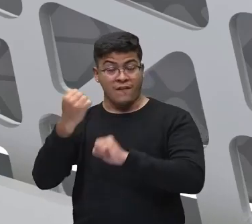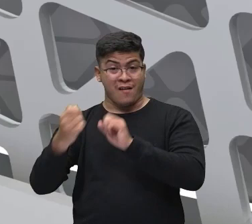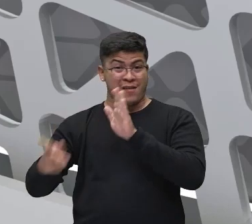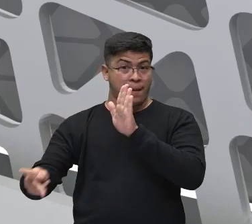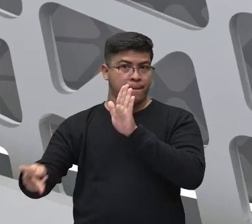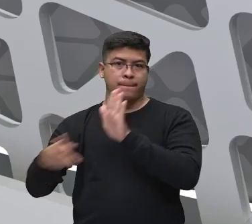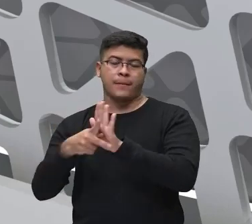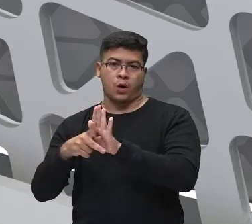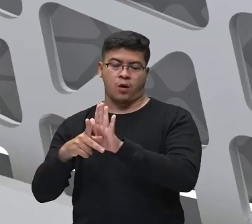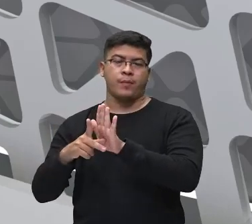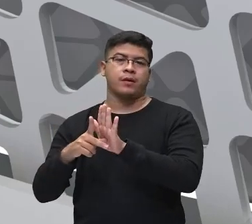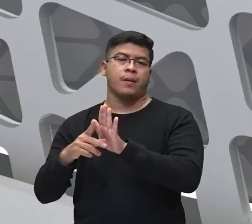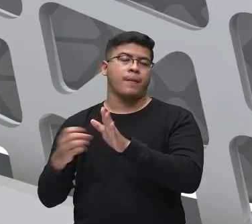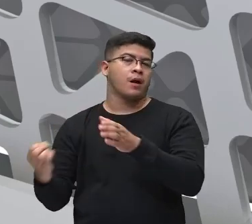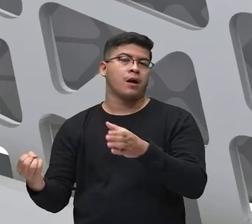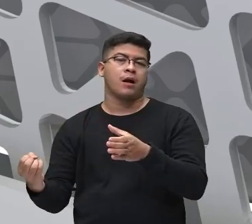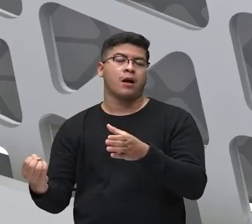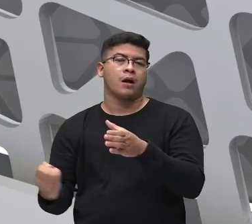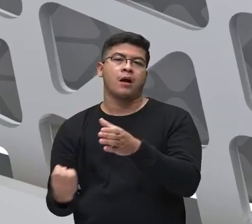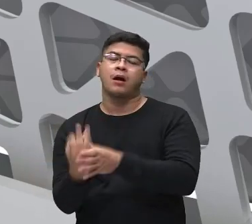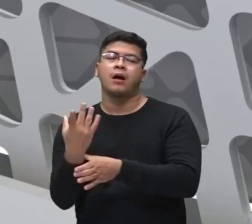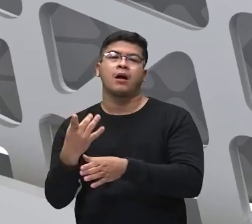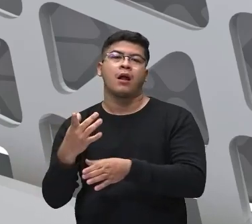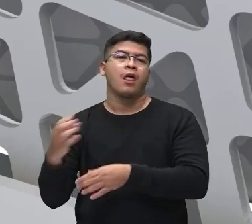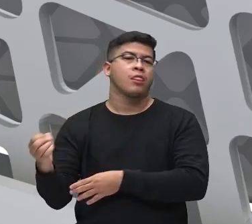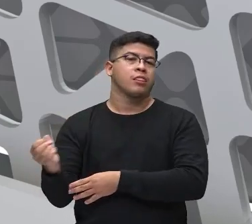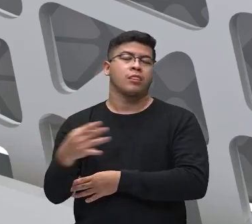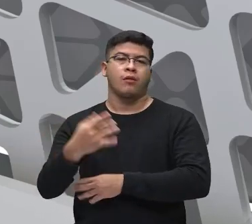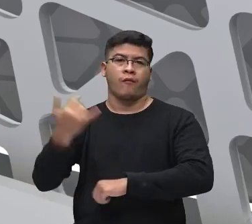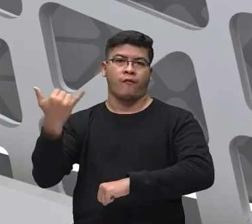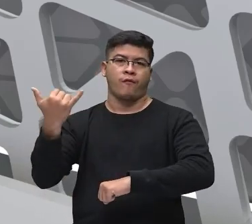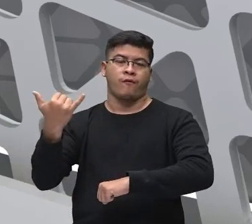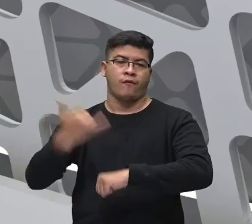da termodinâmica. Um aparelho